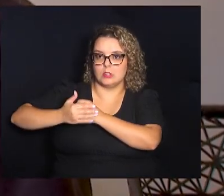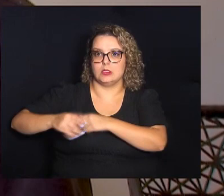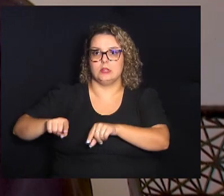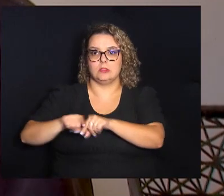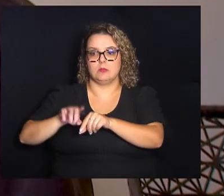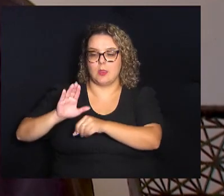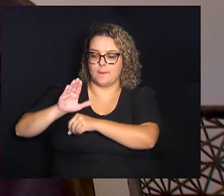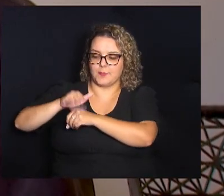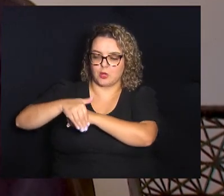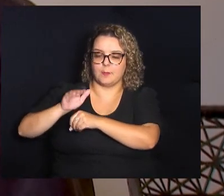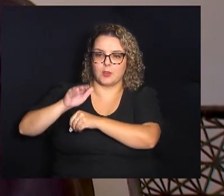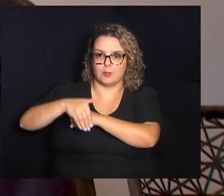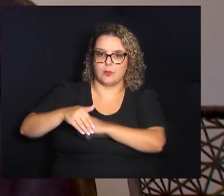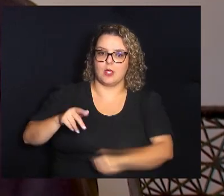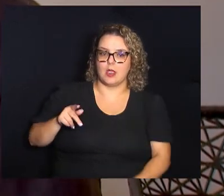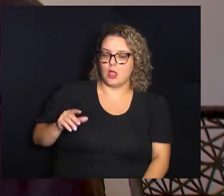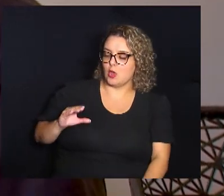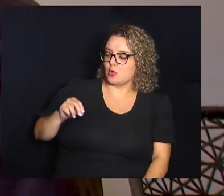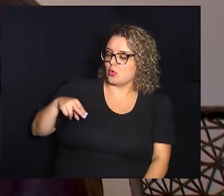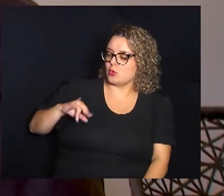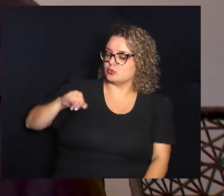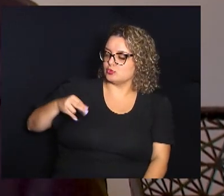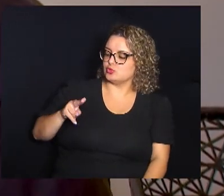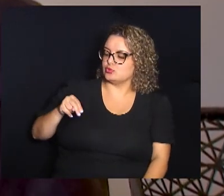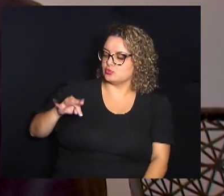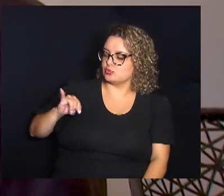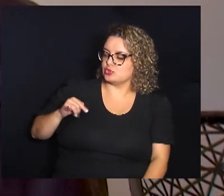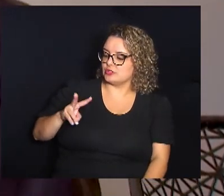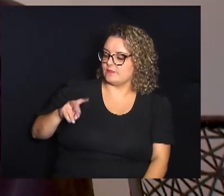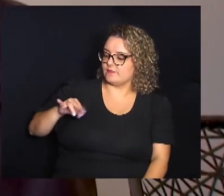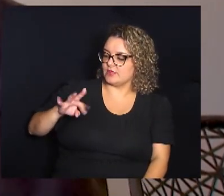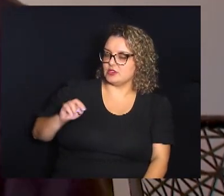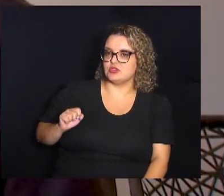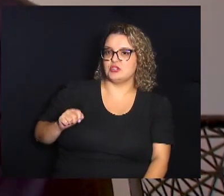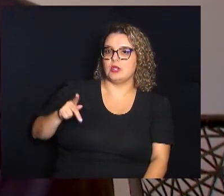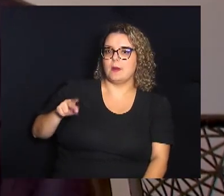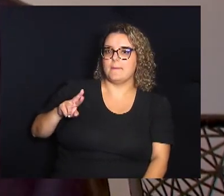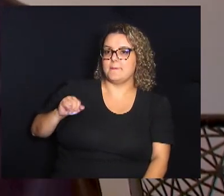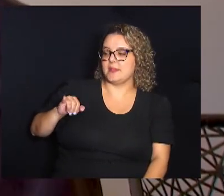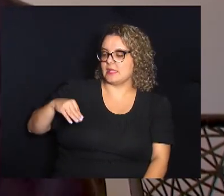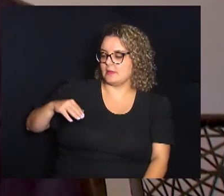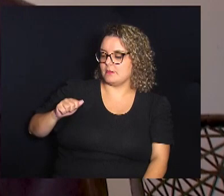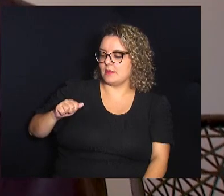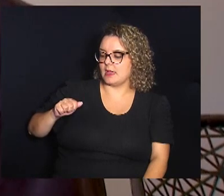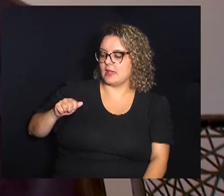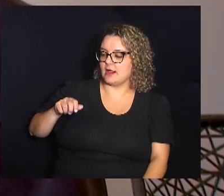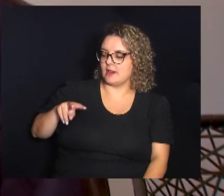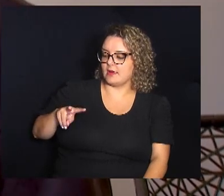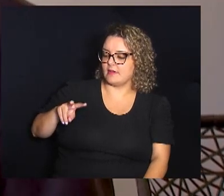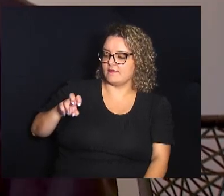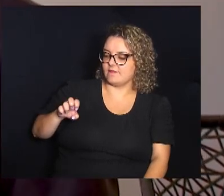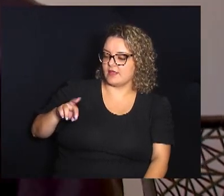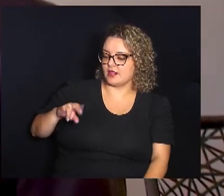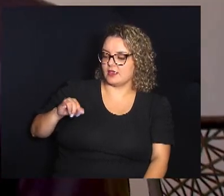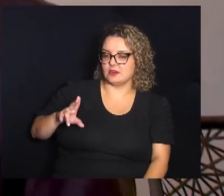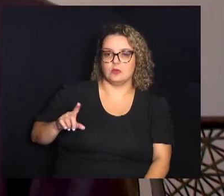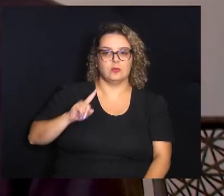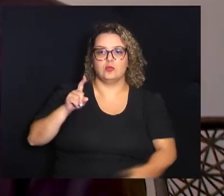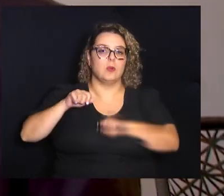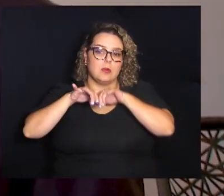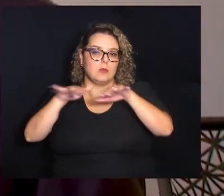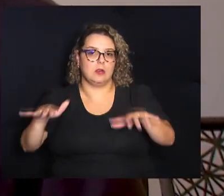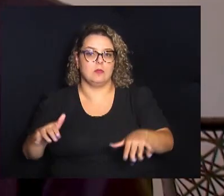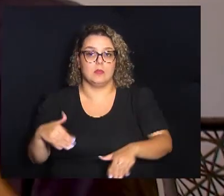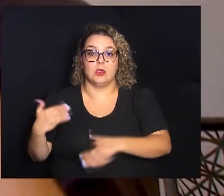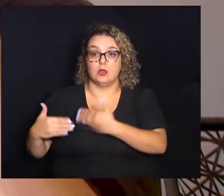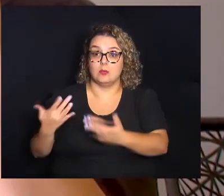chama conjuntivite primaveril, né, que é uma condição alérgica minha, que só dá em mim. Não é contagioso nem nada, mas com o tempo, eu não